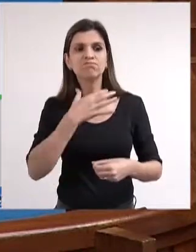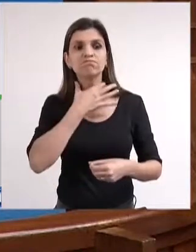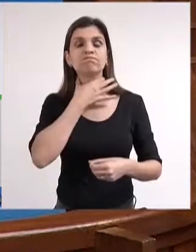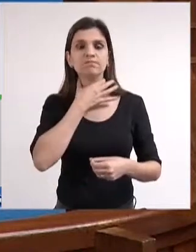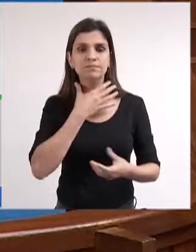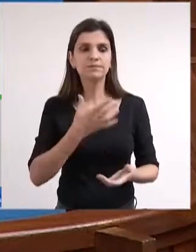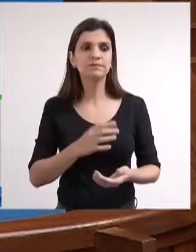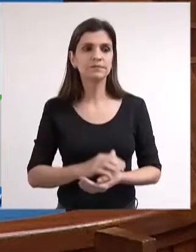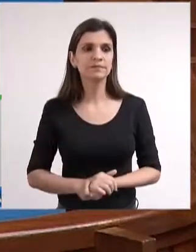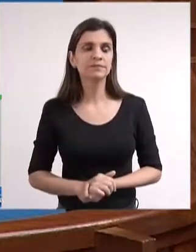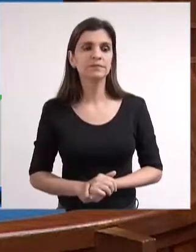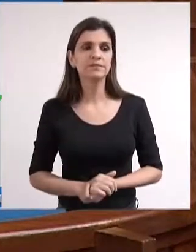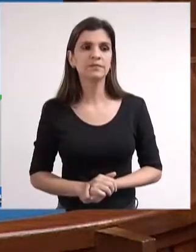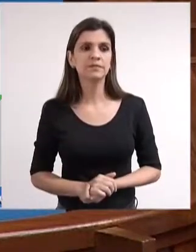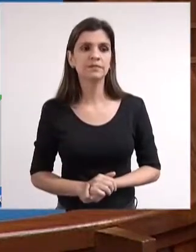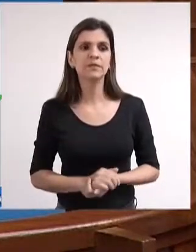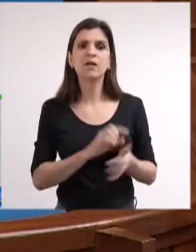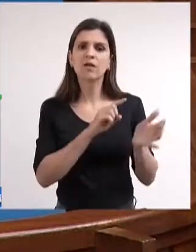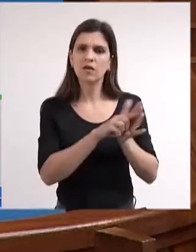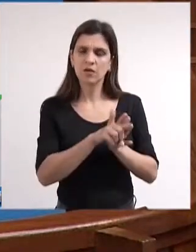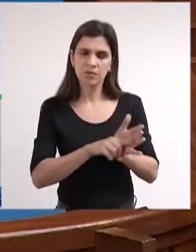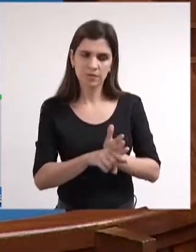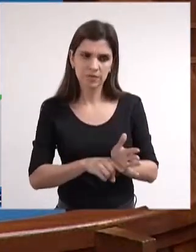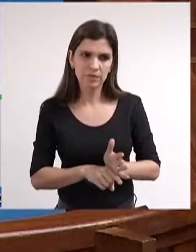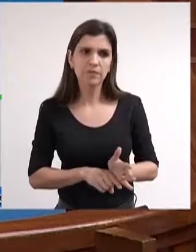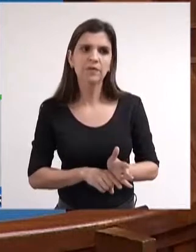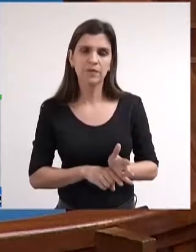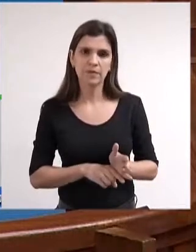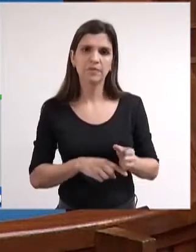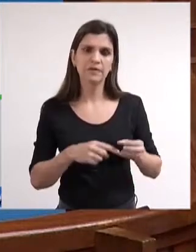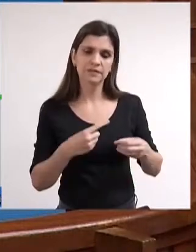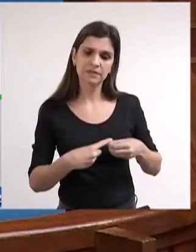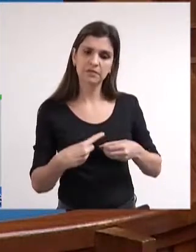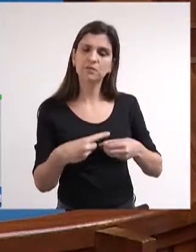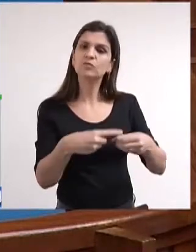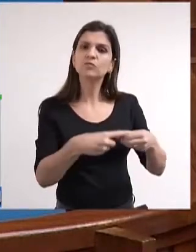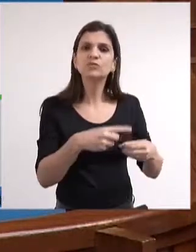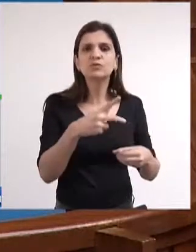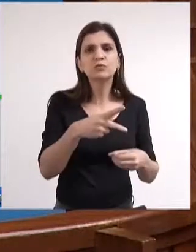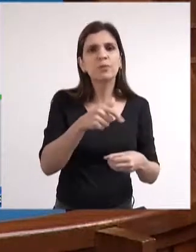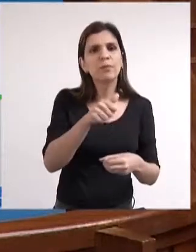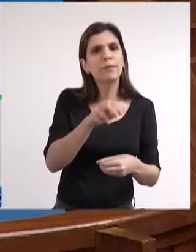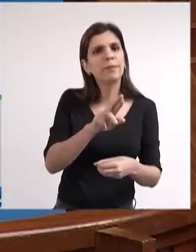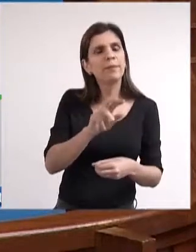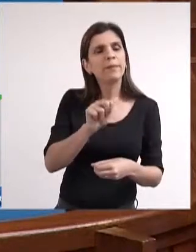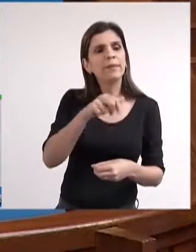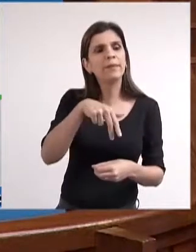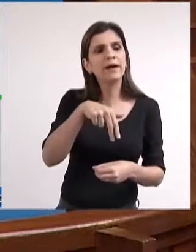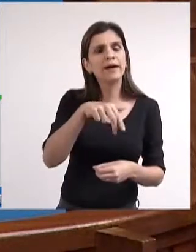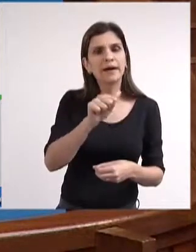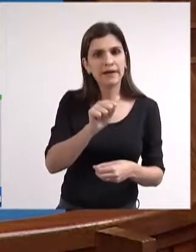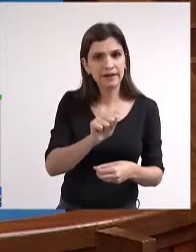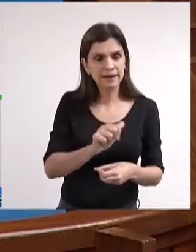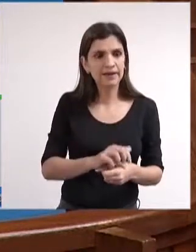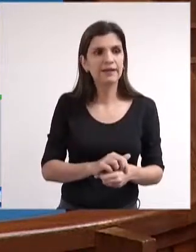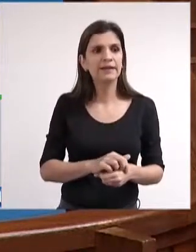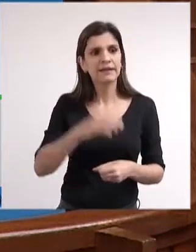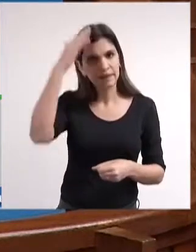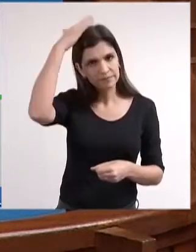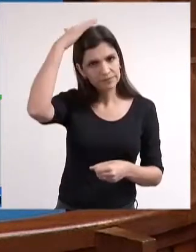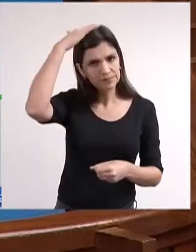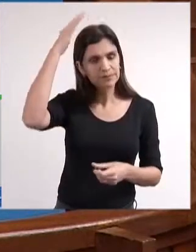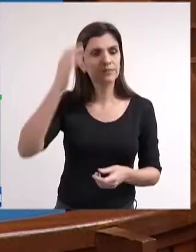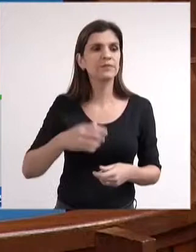estado do Paraná, dos 300 e poucos municípios que lá existem, 96 municípios precisam fechar